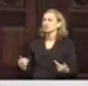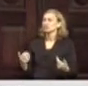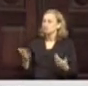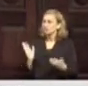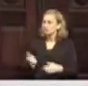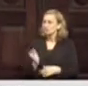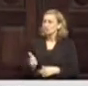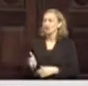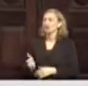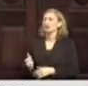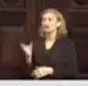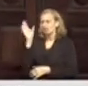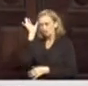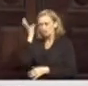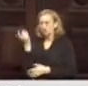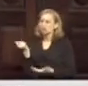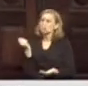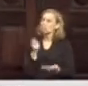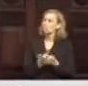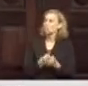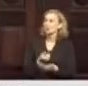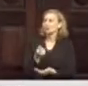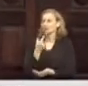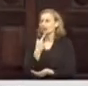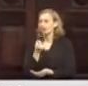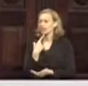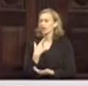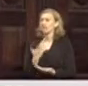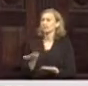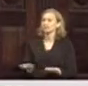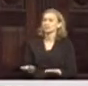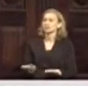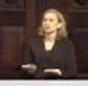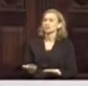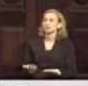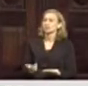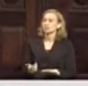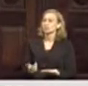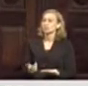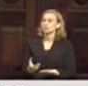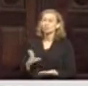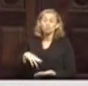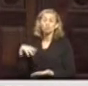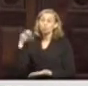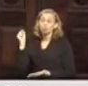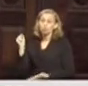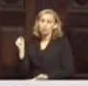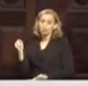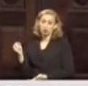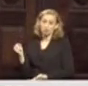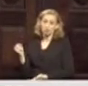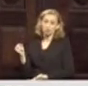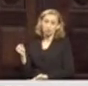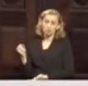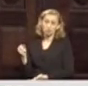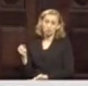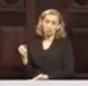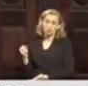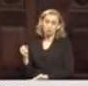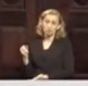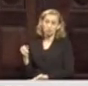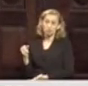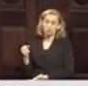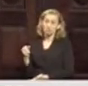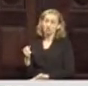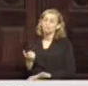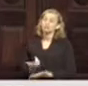de compra de medicamentos superfaturados. Jamais adotaram uma lei que essa casa aprovou, de minha